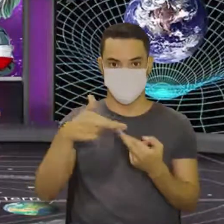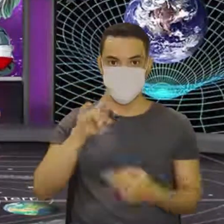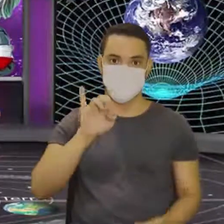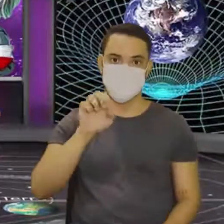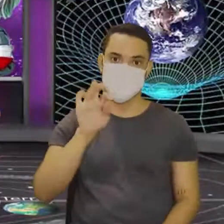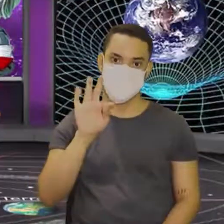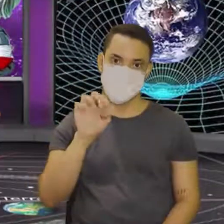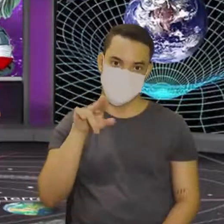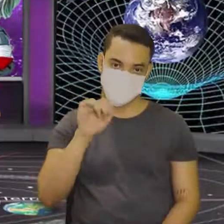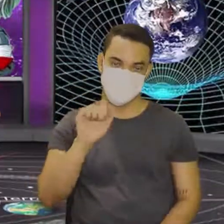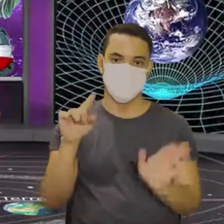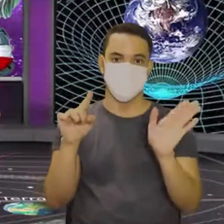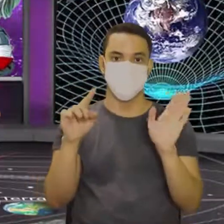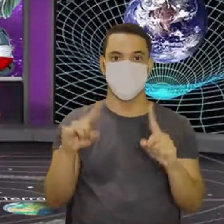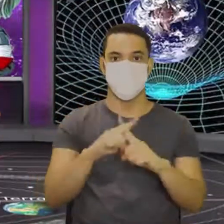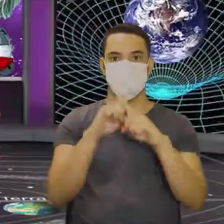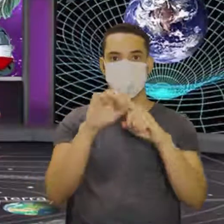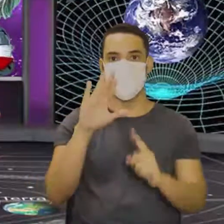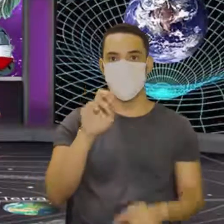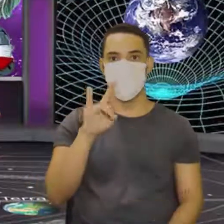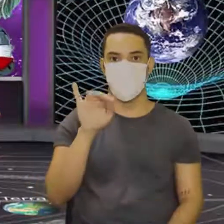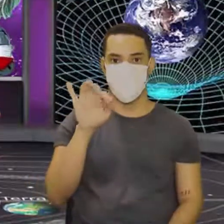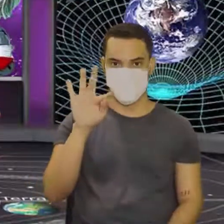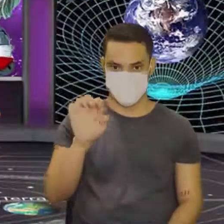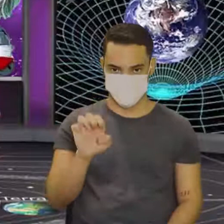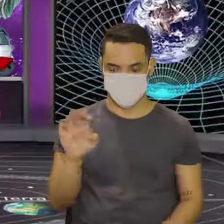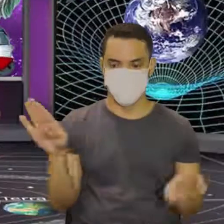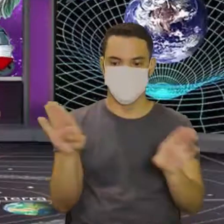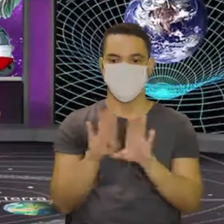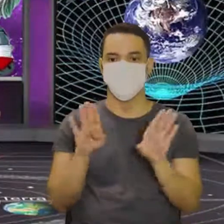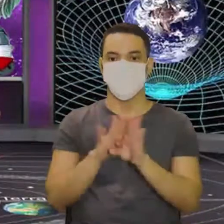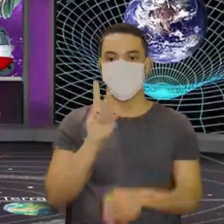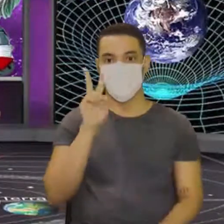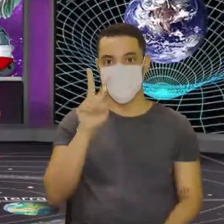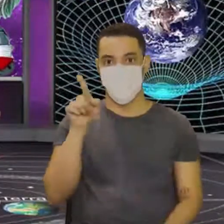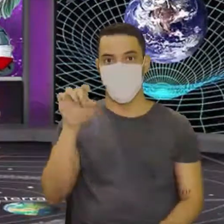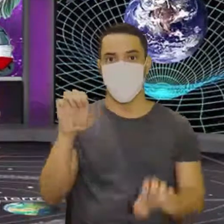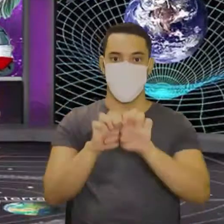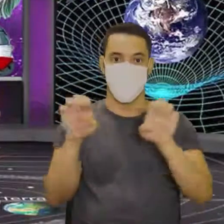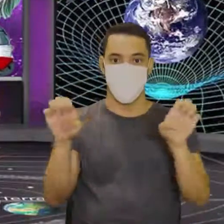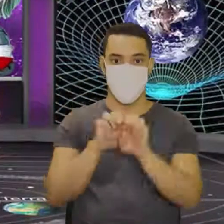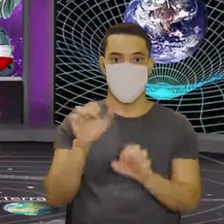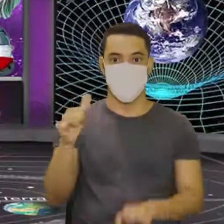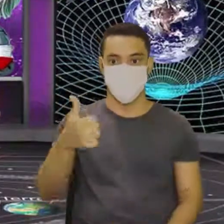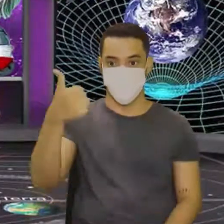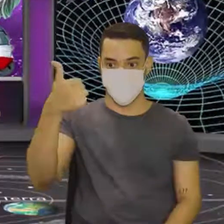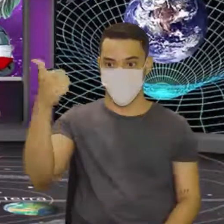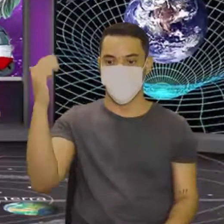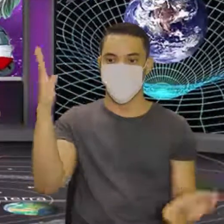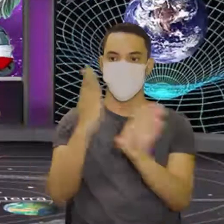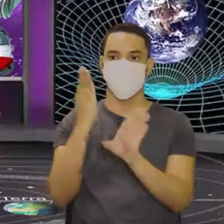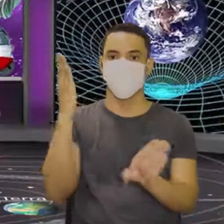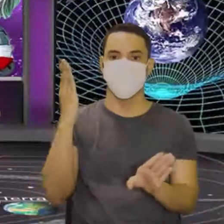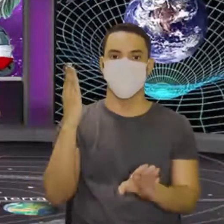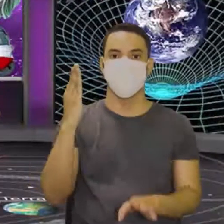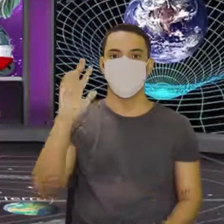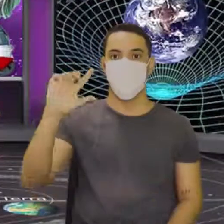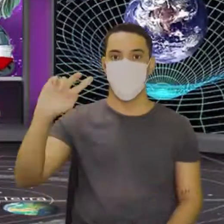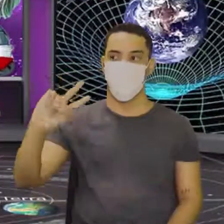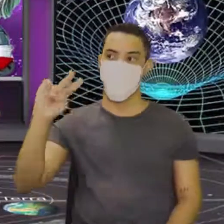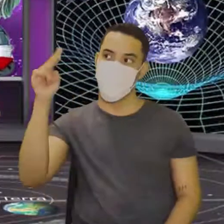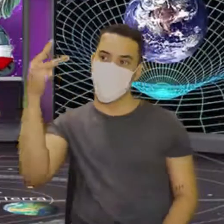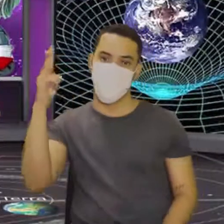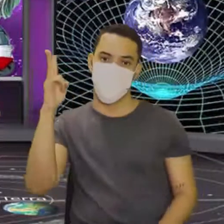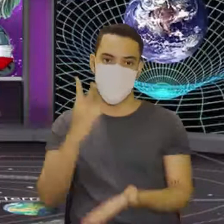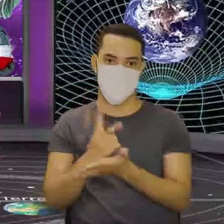gerador vezes a corrente. Nós vimos que é uma função de primeiro grau, né, por causa do expoente que fica na